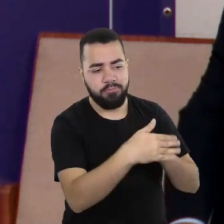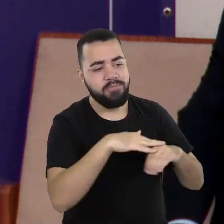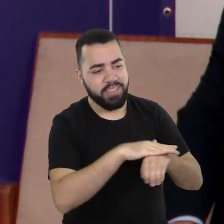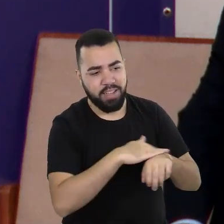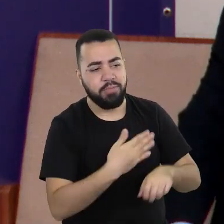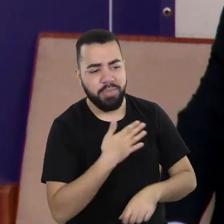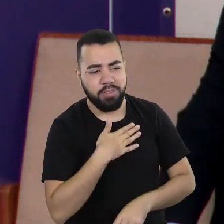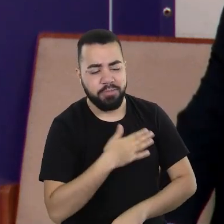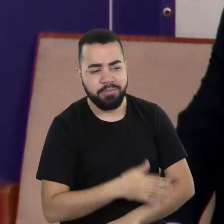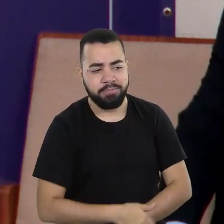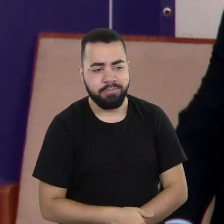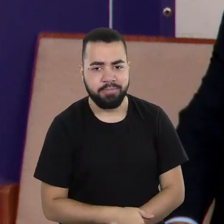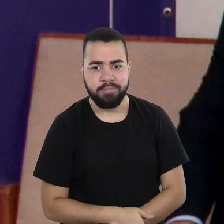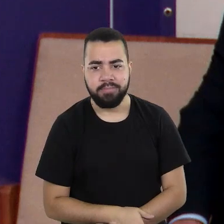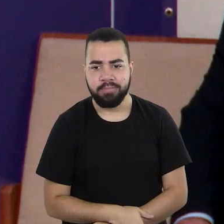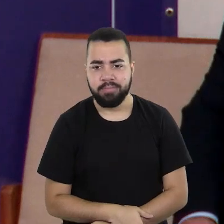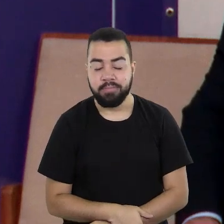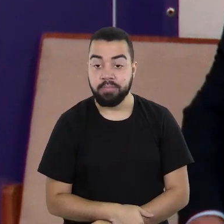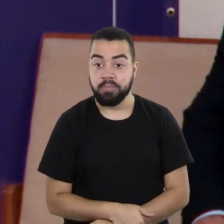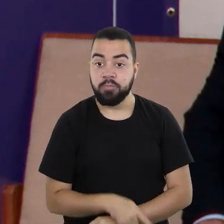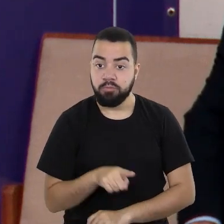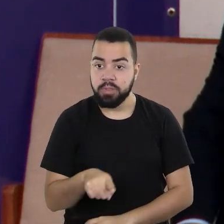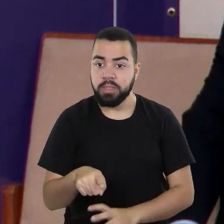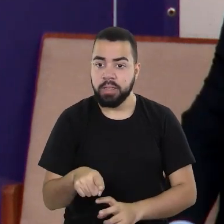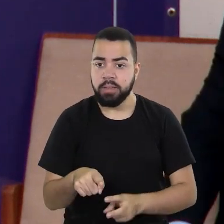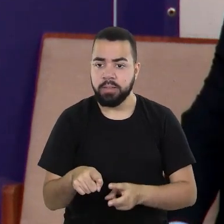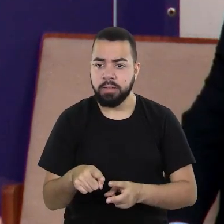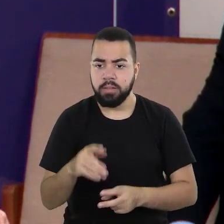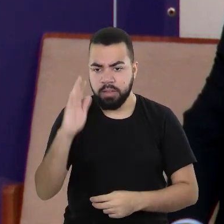disse. Você já pensou nisso?